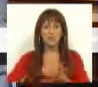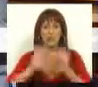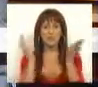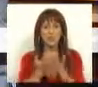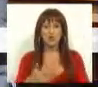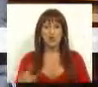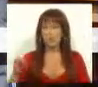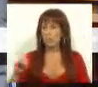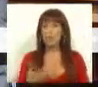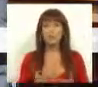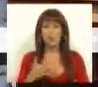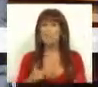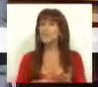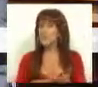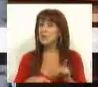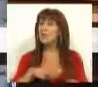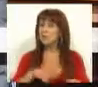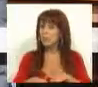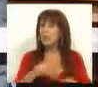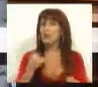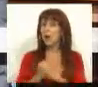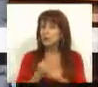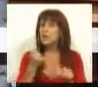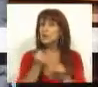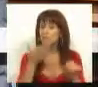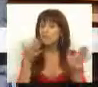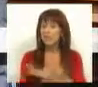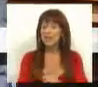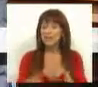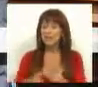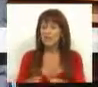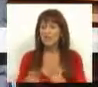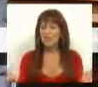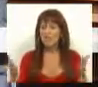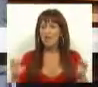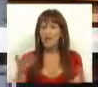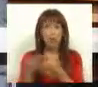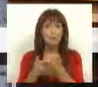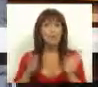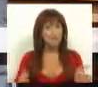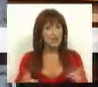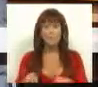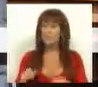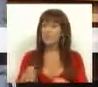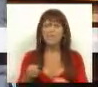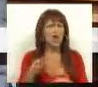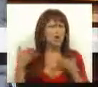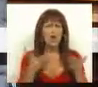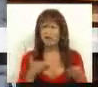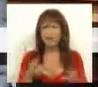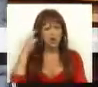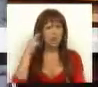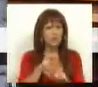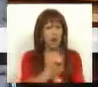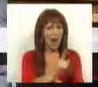têm vindo a acentuar a necessidade de políticas ativas de emprego e a necessidade de incentivos à economia. E deu vários contributos nesse